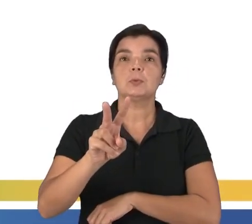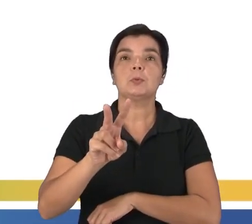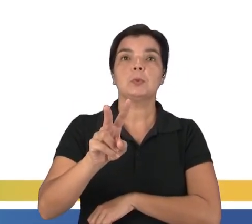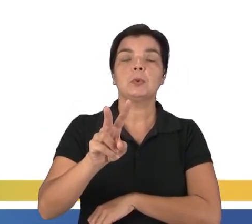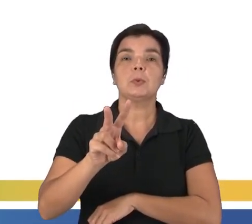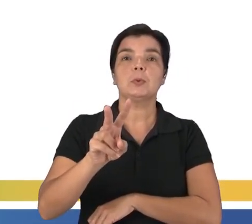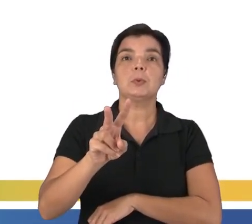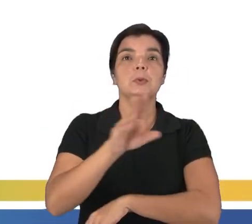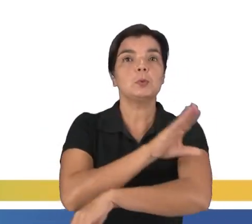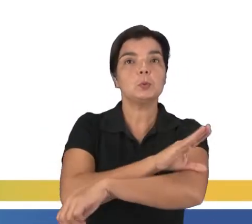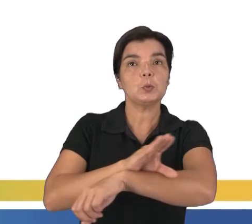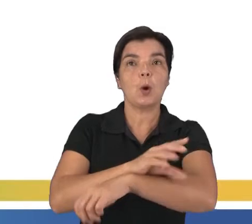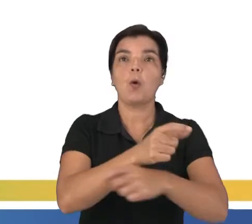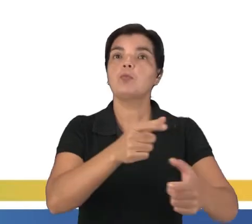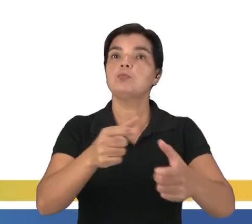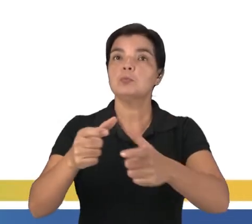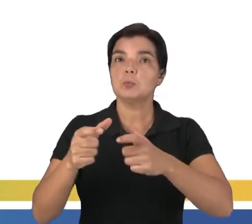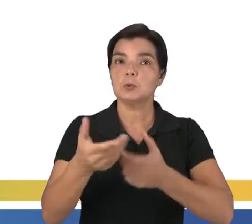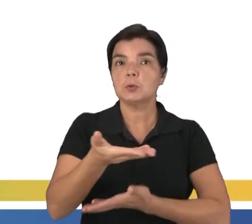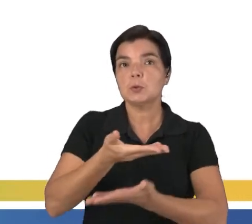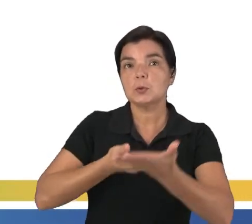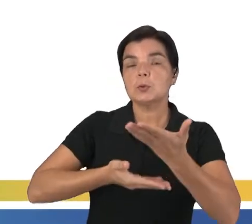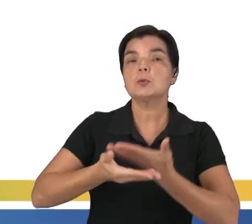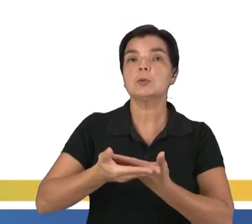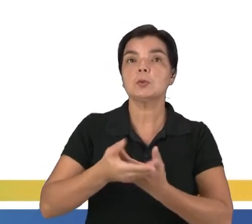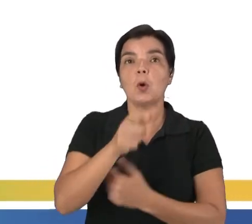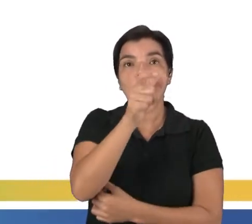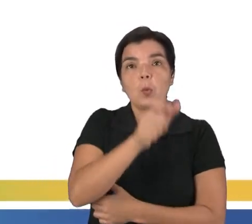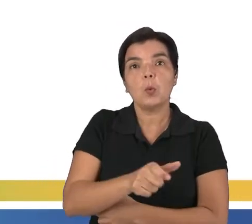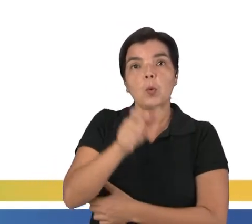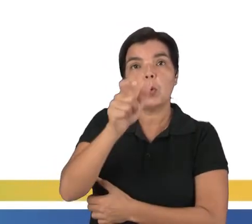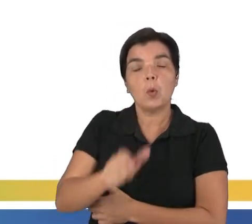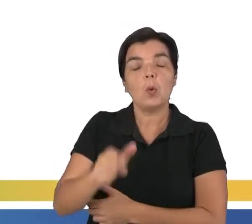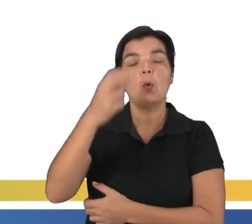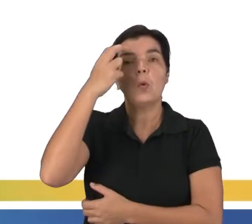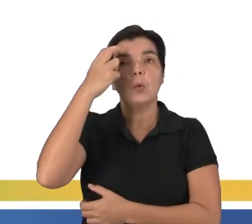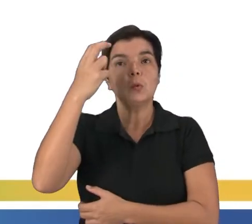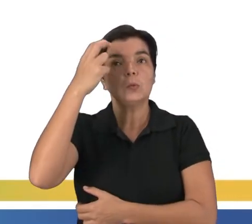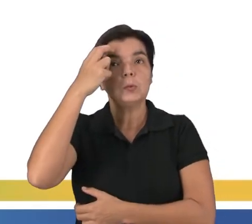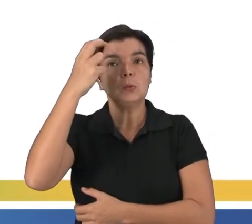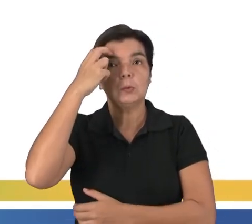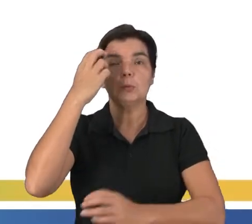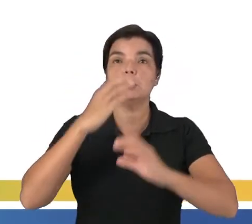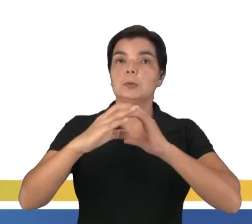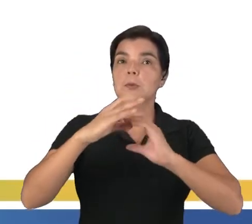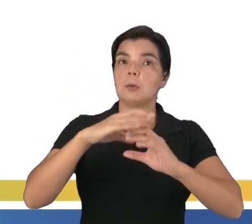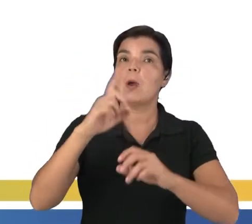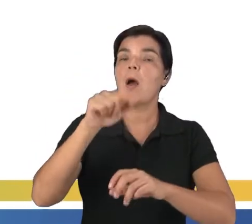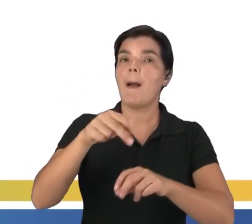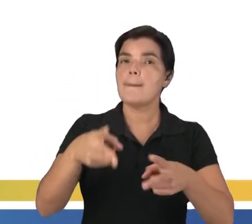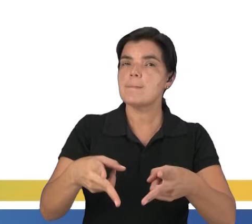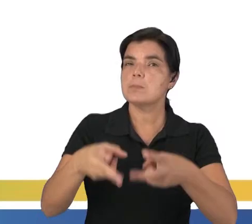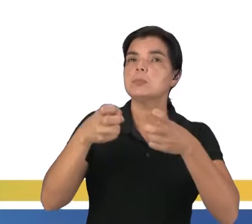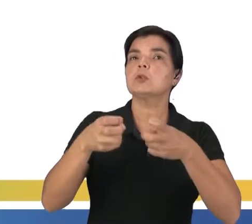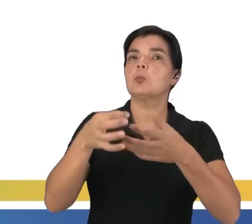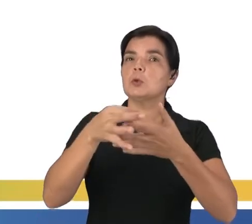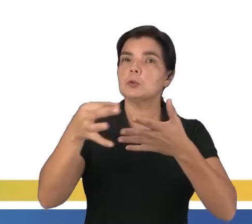expressão depende da valorização cultural no meio onde que ele se relaciona. O indivíduo com inteligência